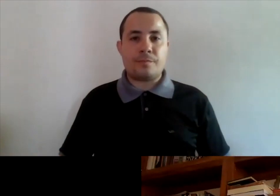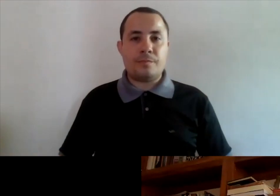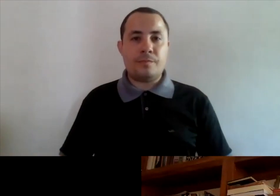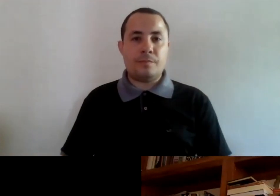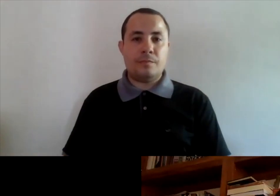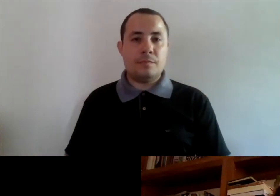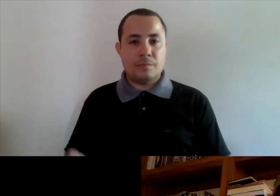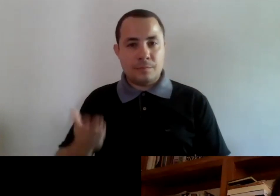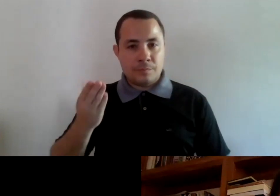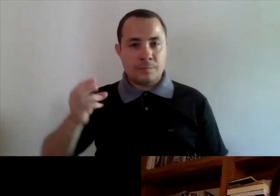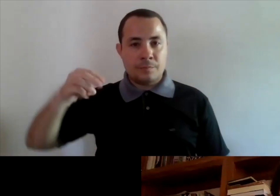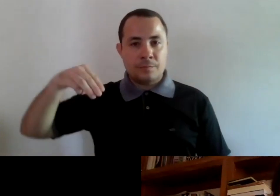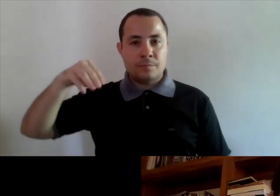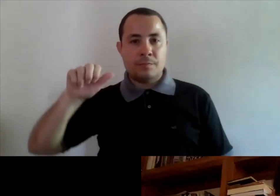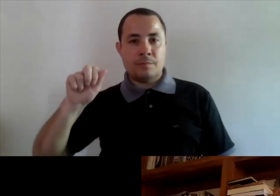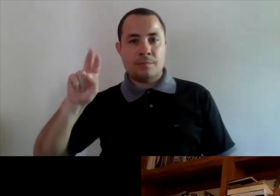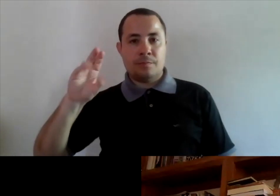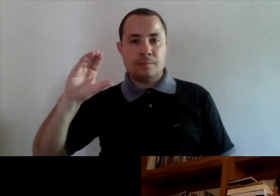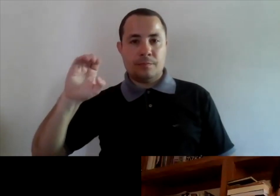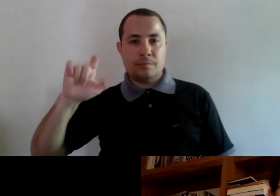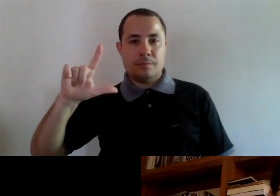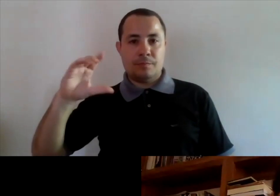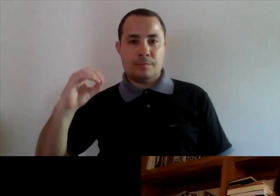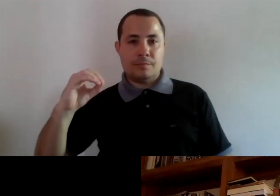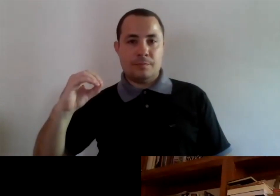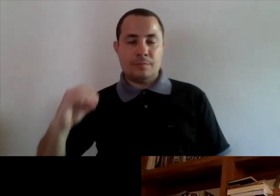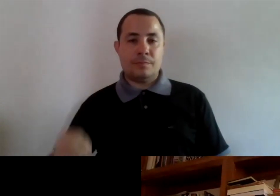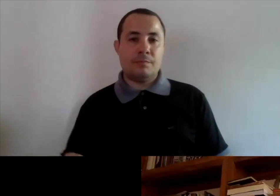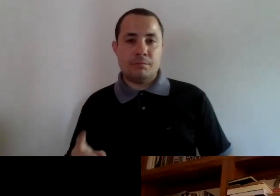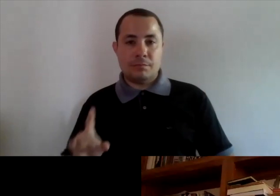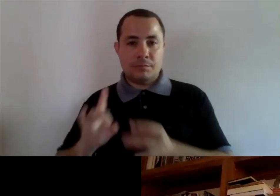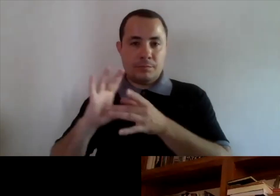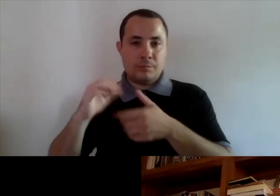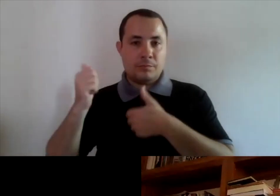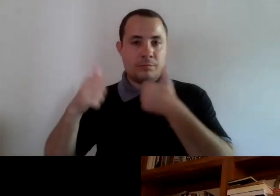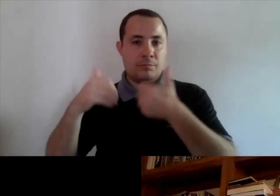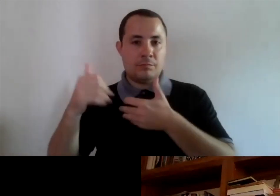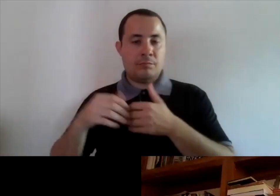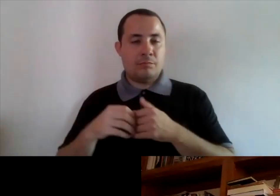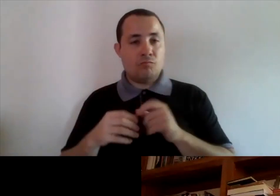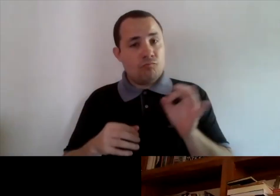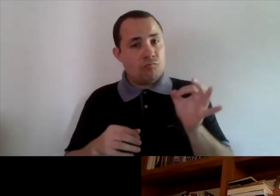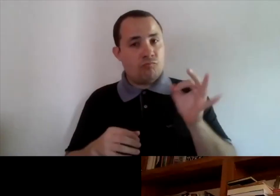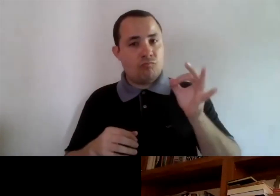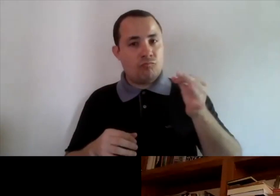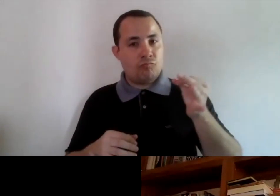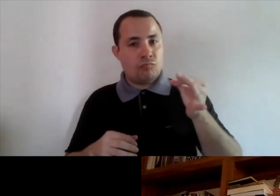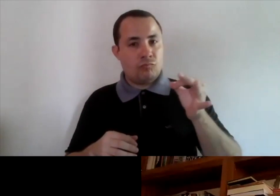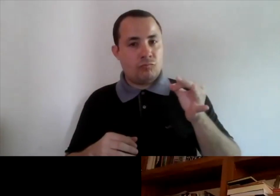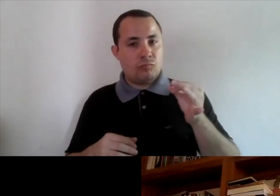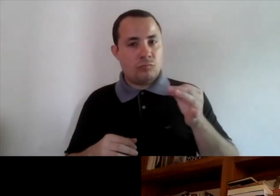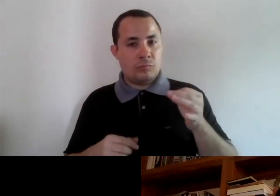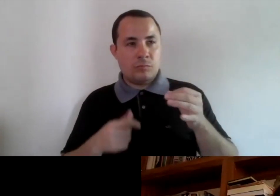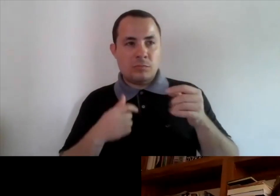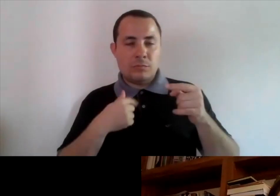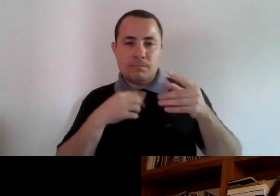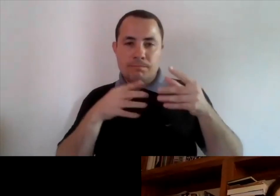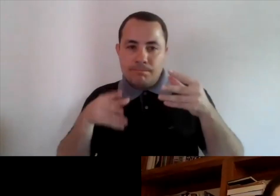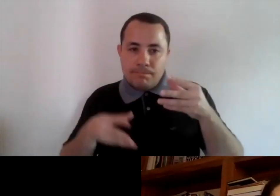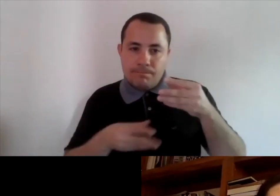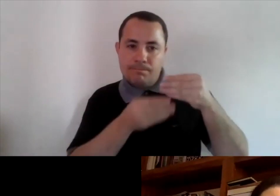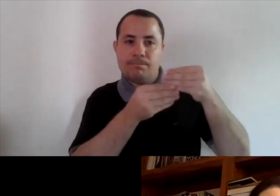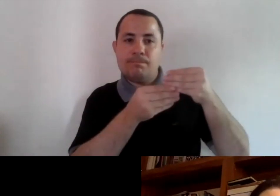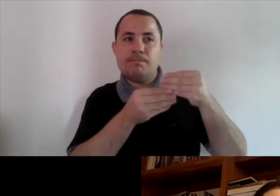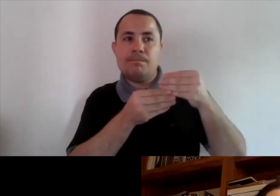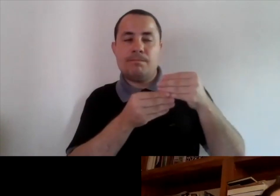Marcelo, falar alguma coisa de abertura e antes da gente entrar? Acho que também só fazer do Tarso as minhas palavras, agradecendo